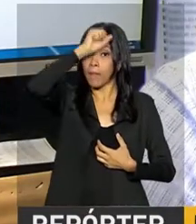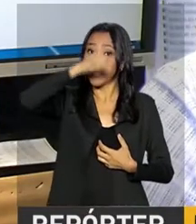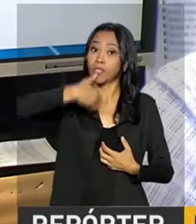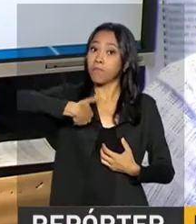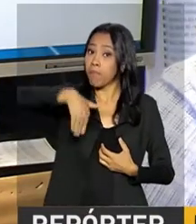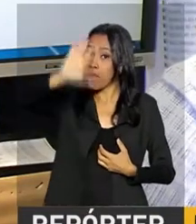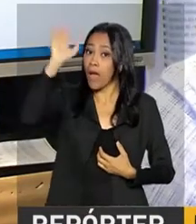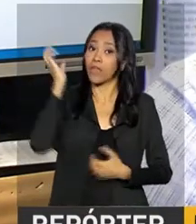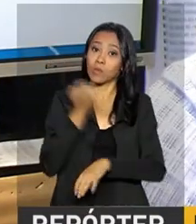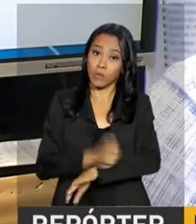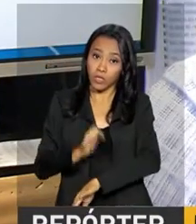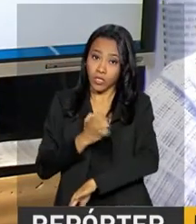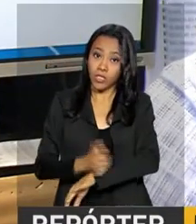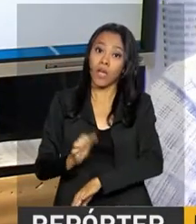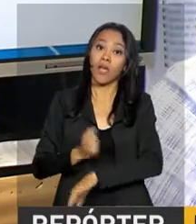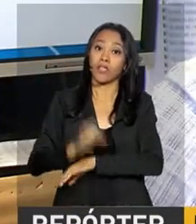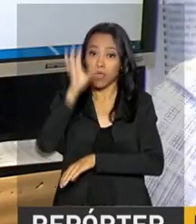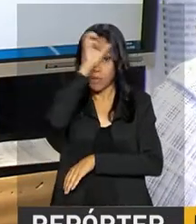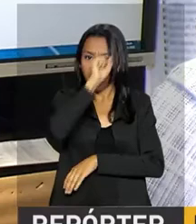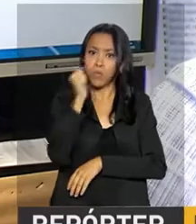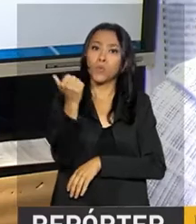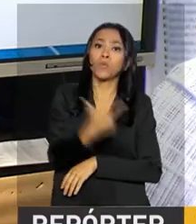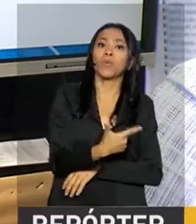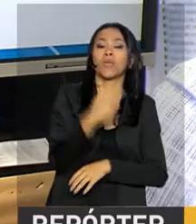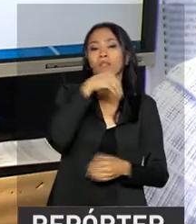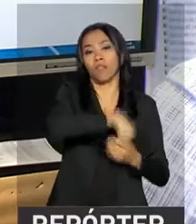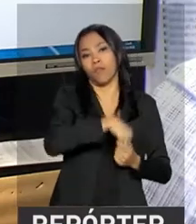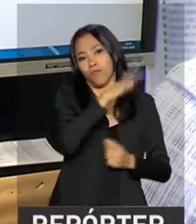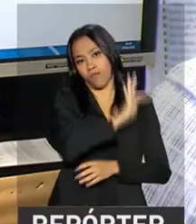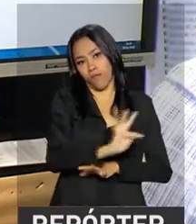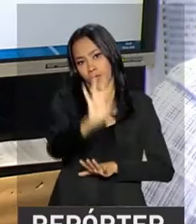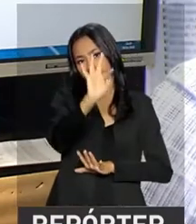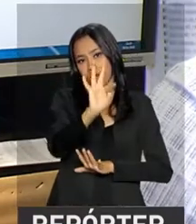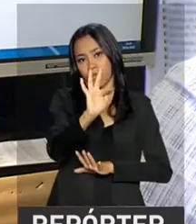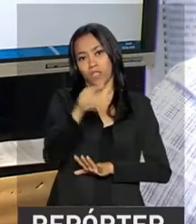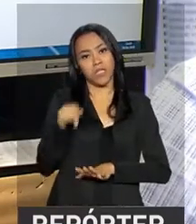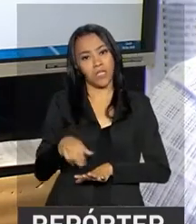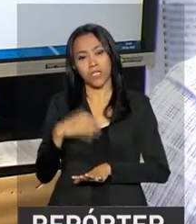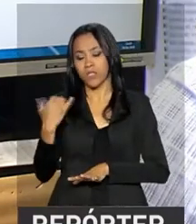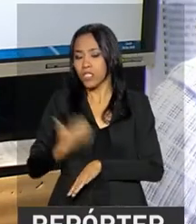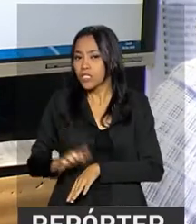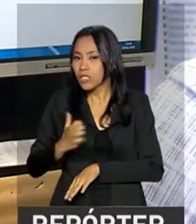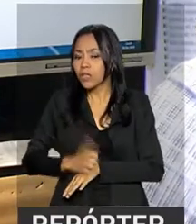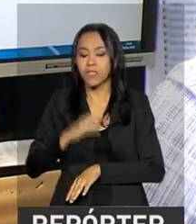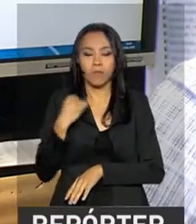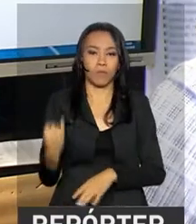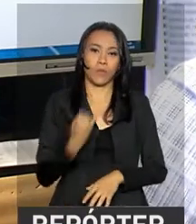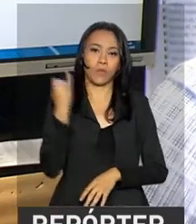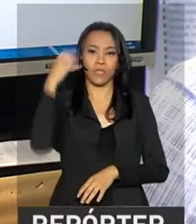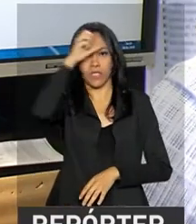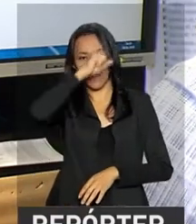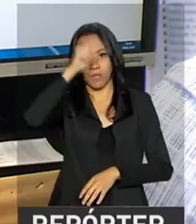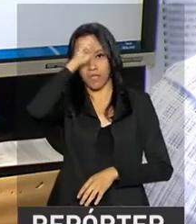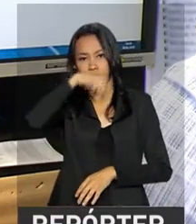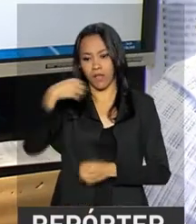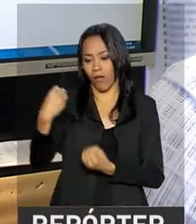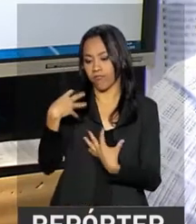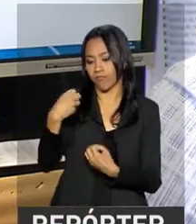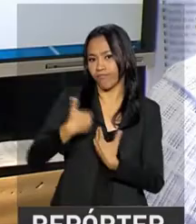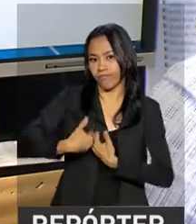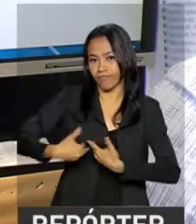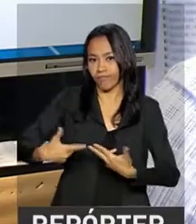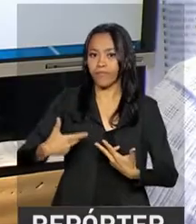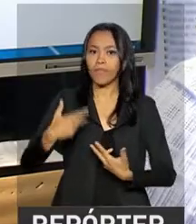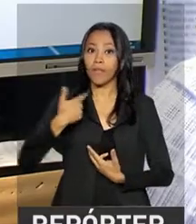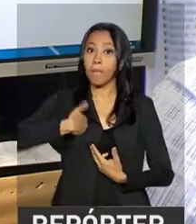prática ead diariamente do que na faculdade é fundamental no estágio aprendizado chega eu imagino que vou chegar